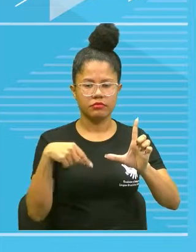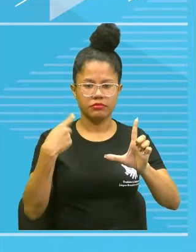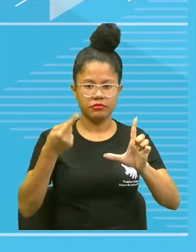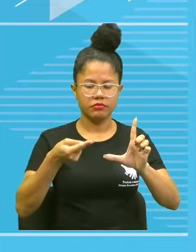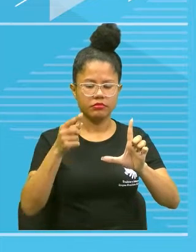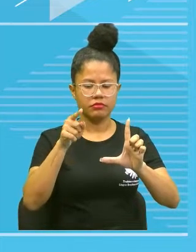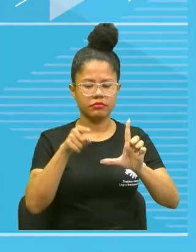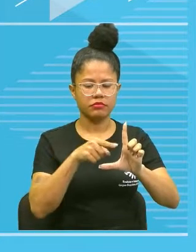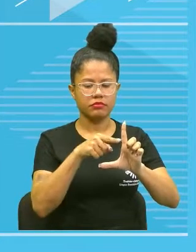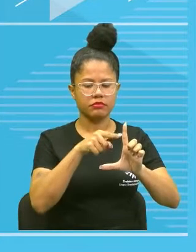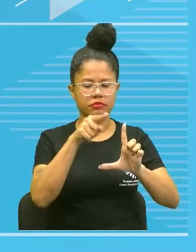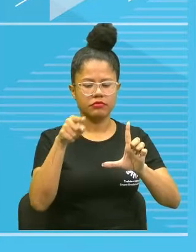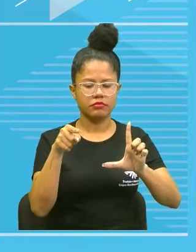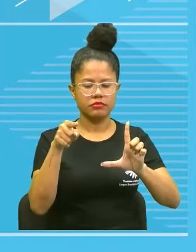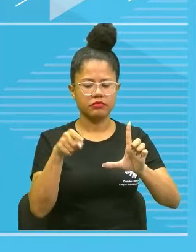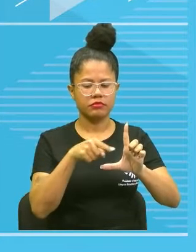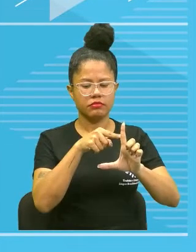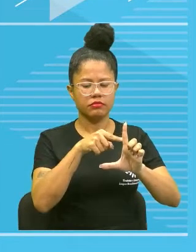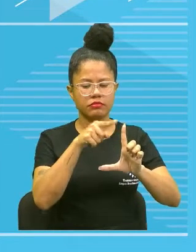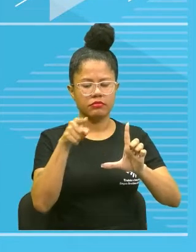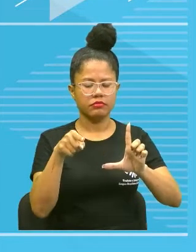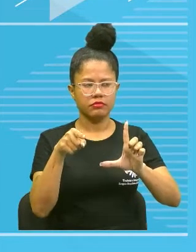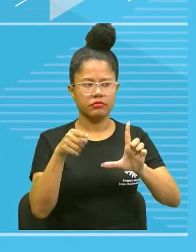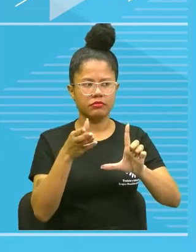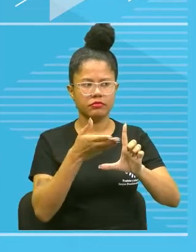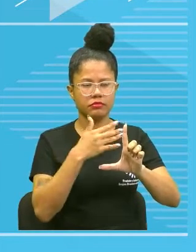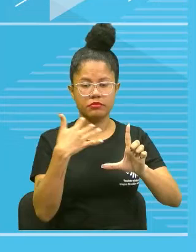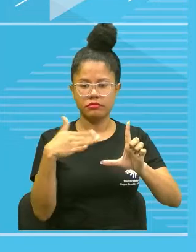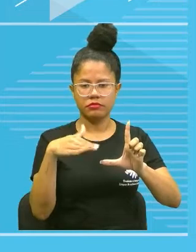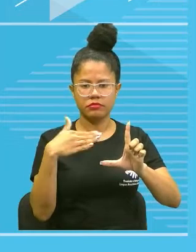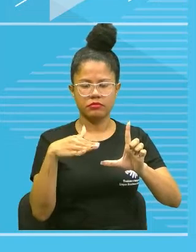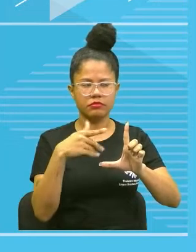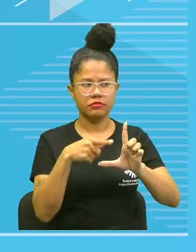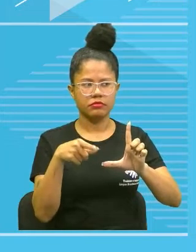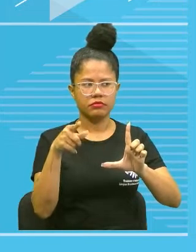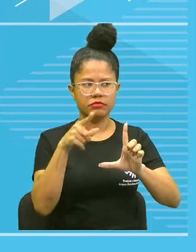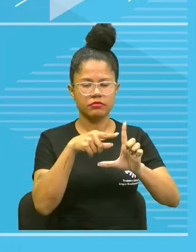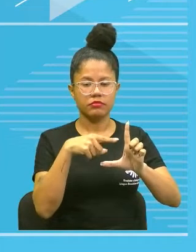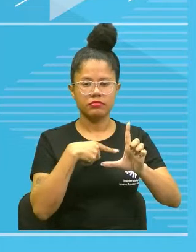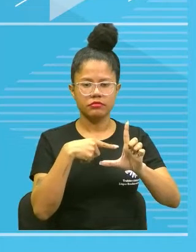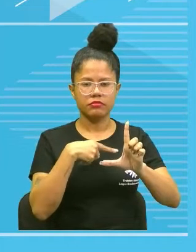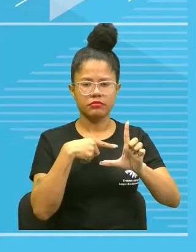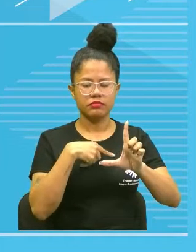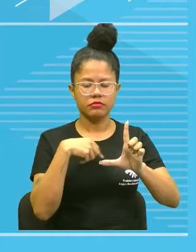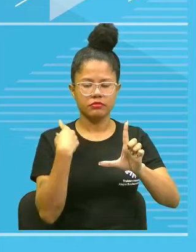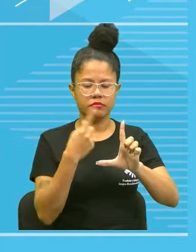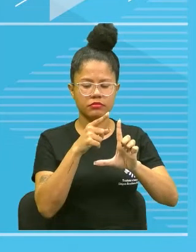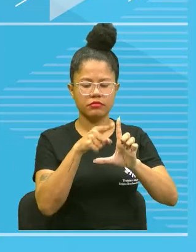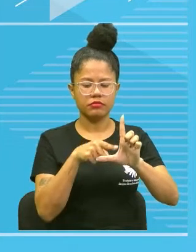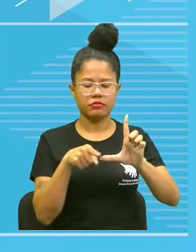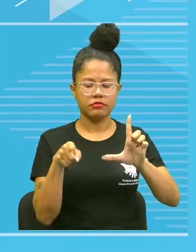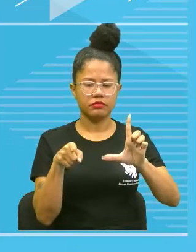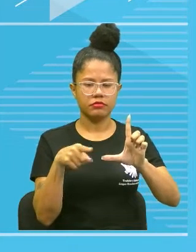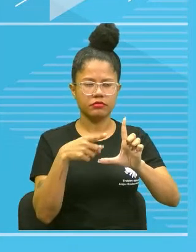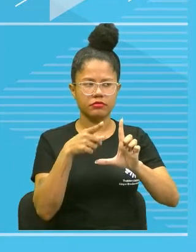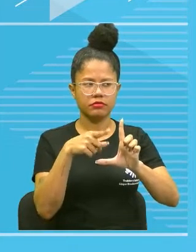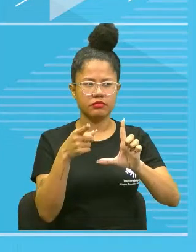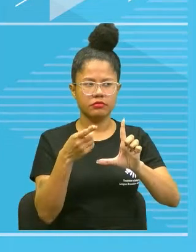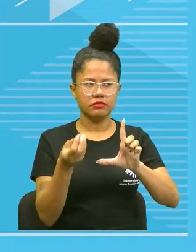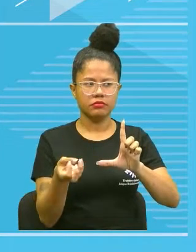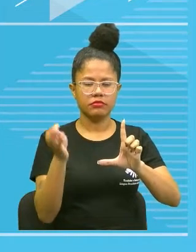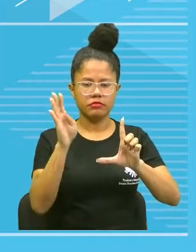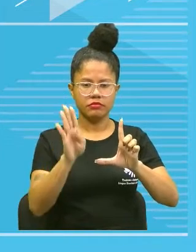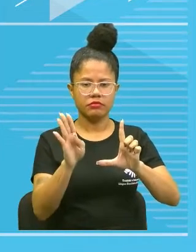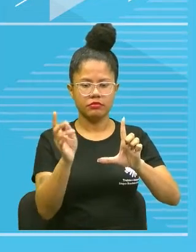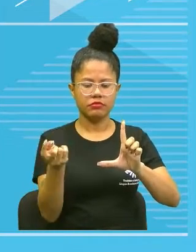Esse movimento cíclico gera esse nosso gráfico. Aí quando chega em A, ele volta para B. Quando chega em